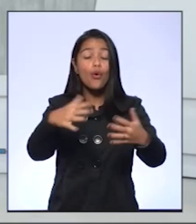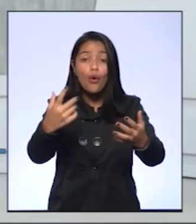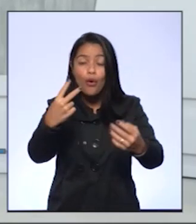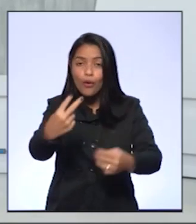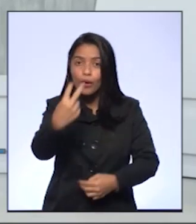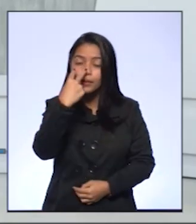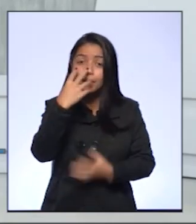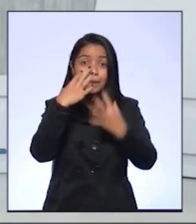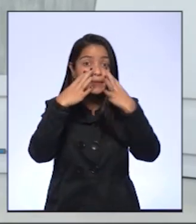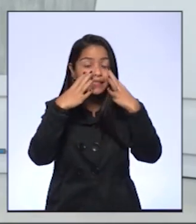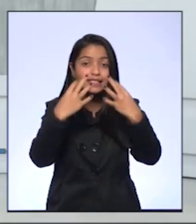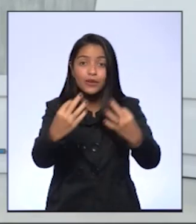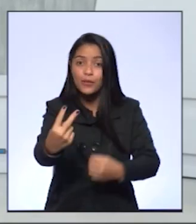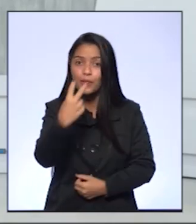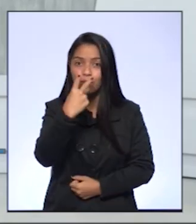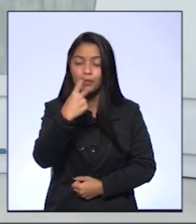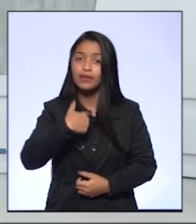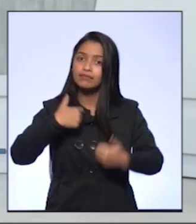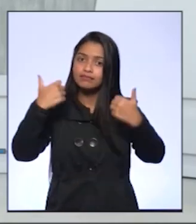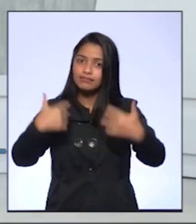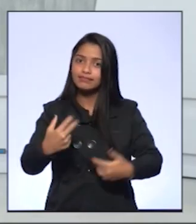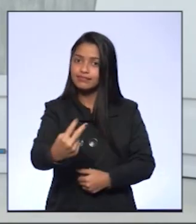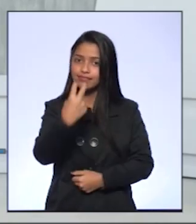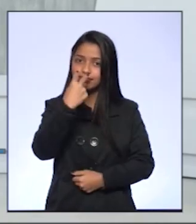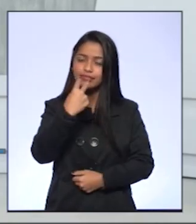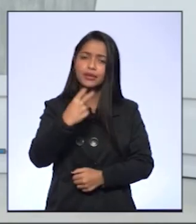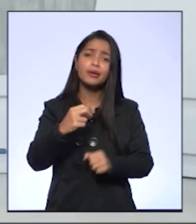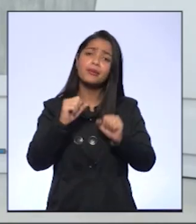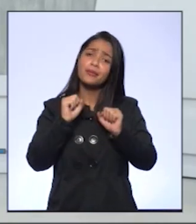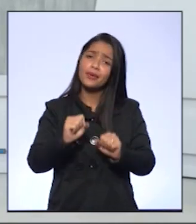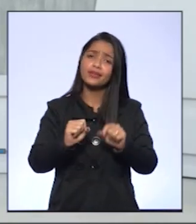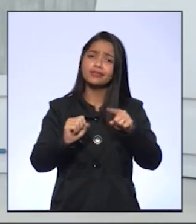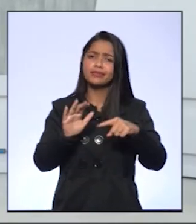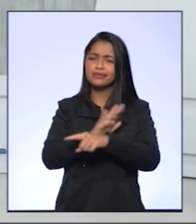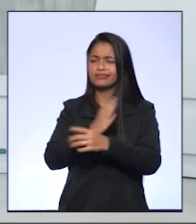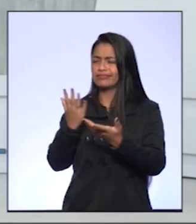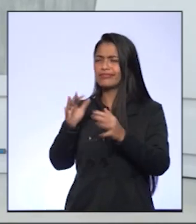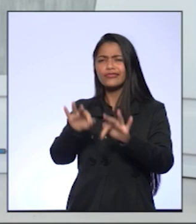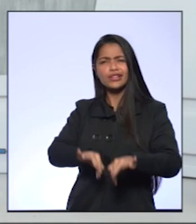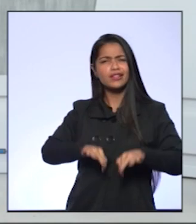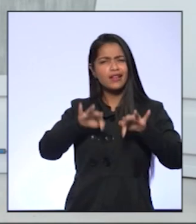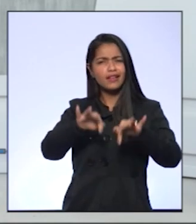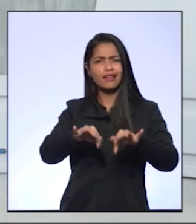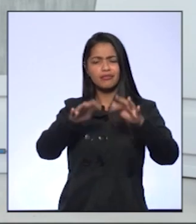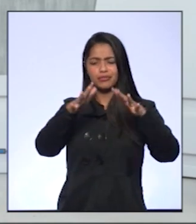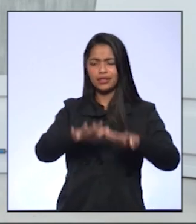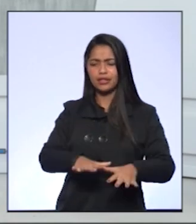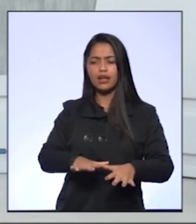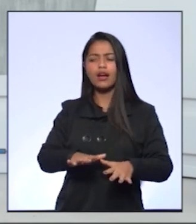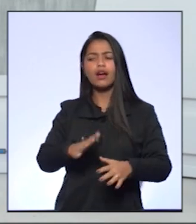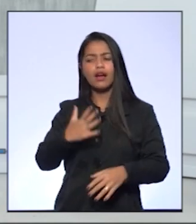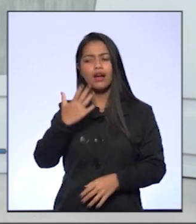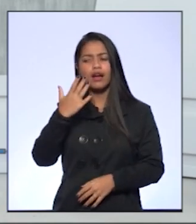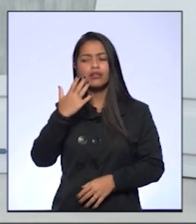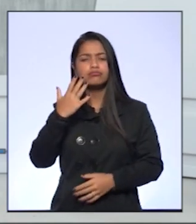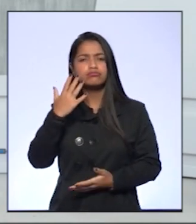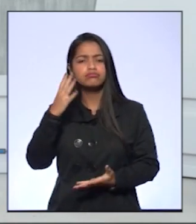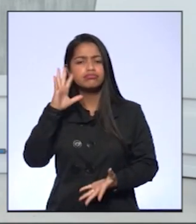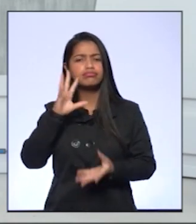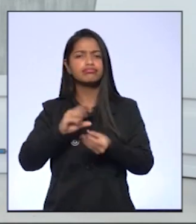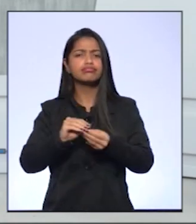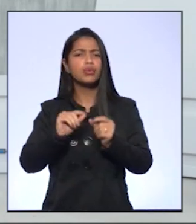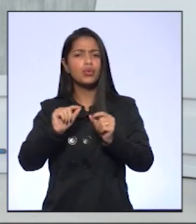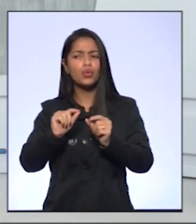mim. Presta muita atenção no que eu vou te falar. Você vai falar assim, Gui, se o feudalismo está em crise, significa que algum outro sistema está